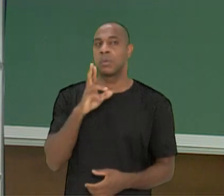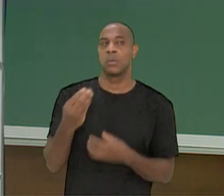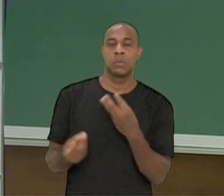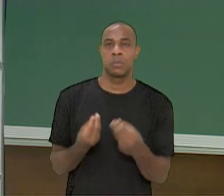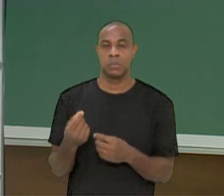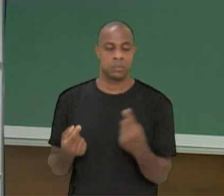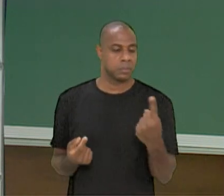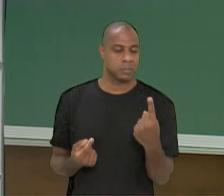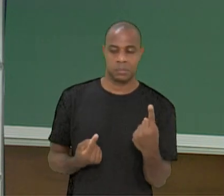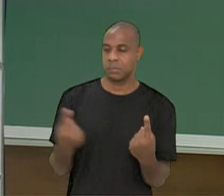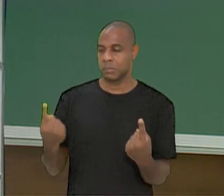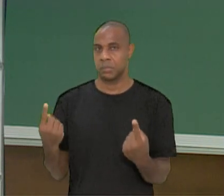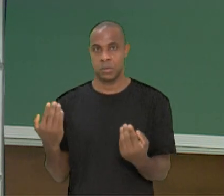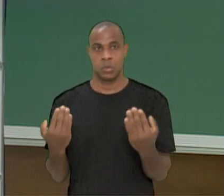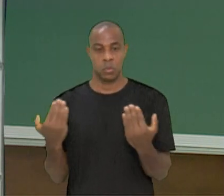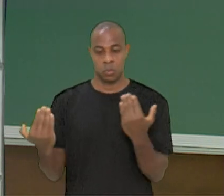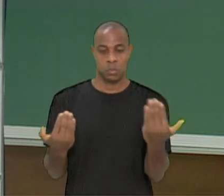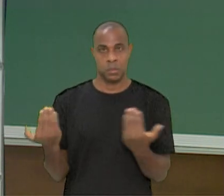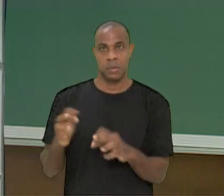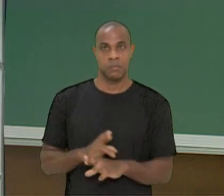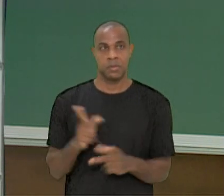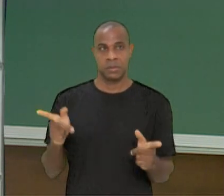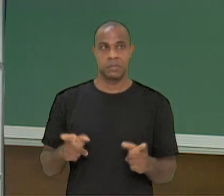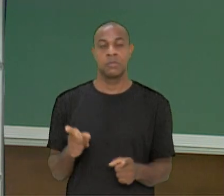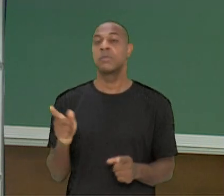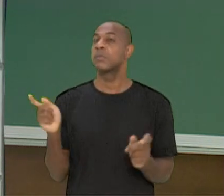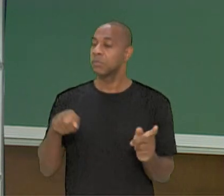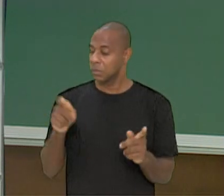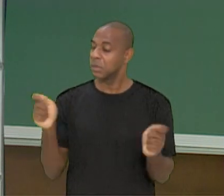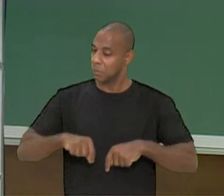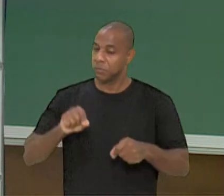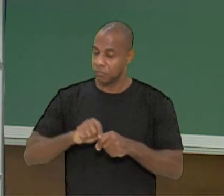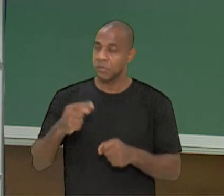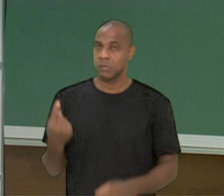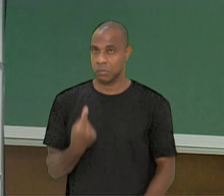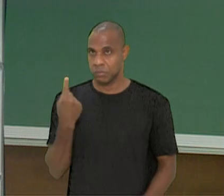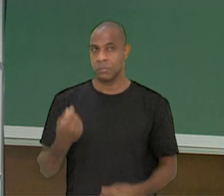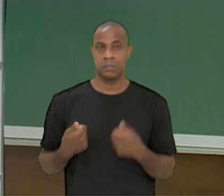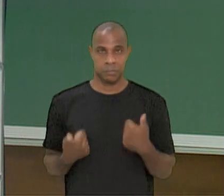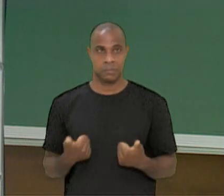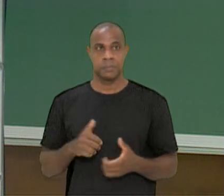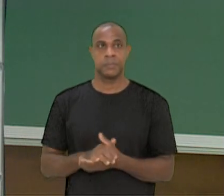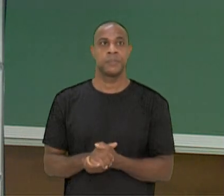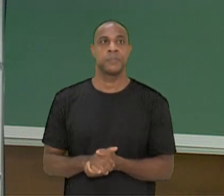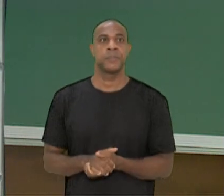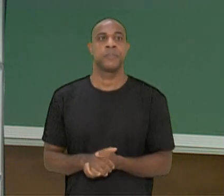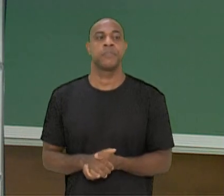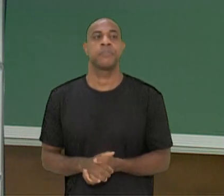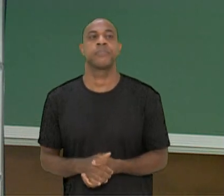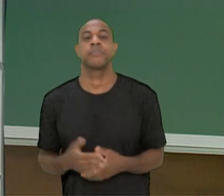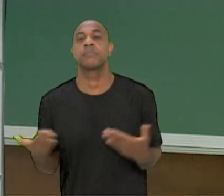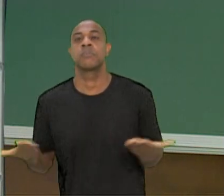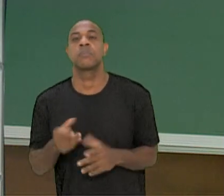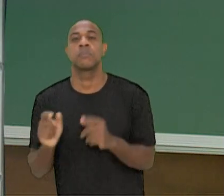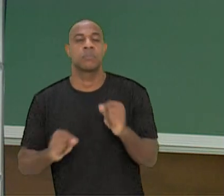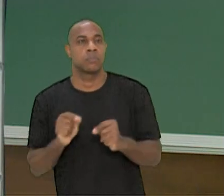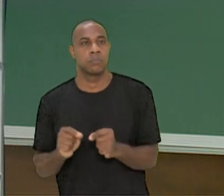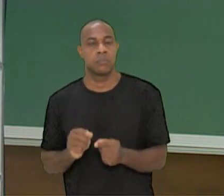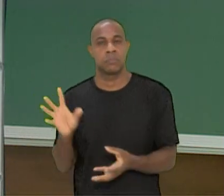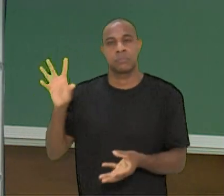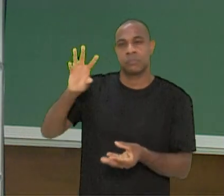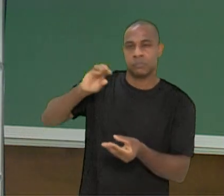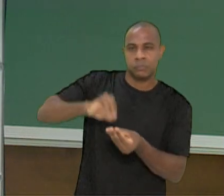quanto que dá o segundo, e comparar as diferenças. Agora você já tem condições de fazer isso sozinho, beleza? O que nós vimos hoje?